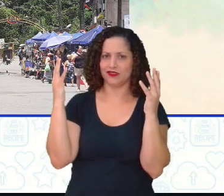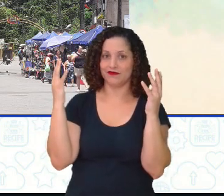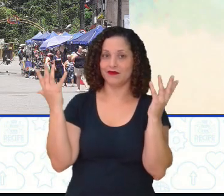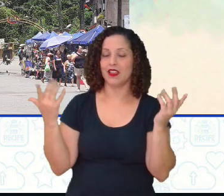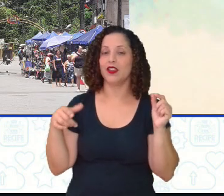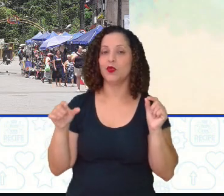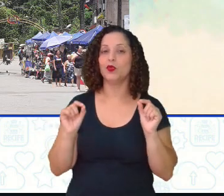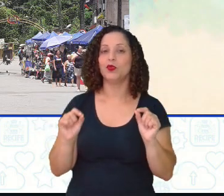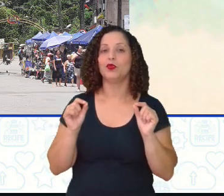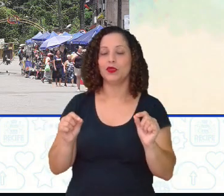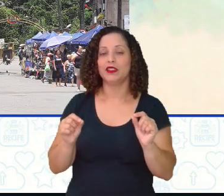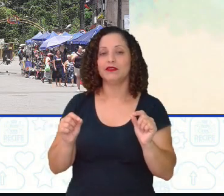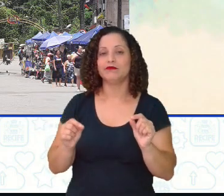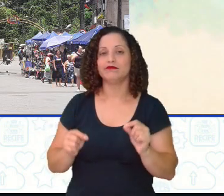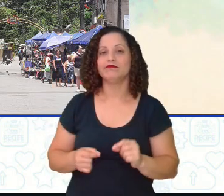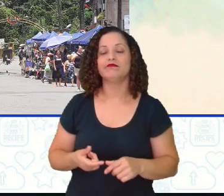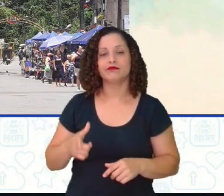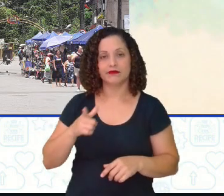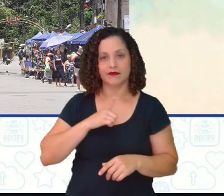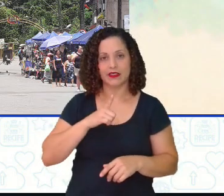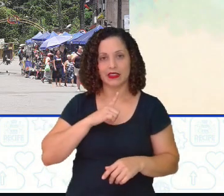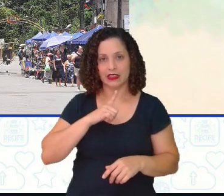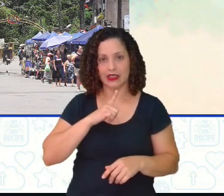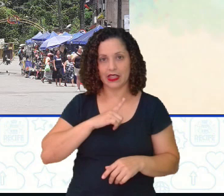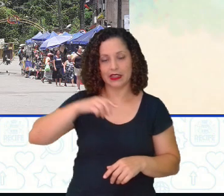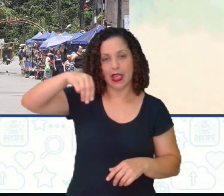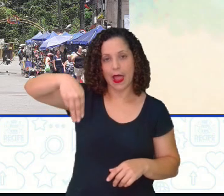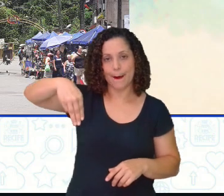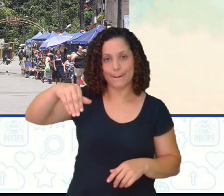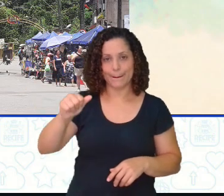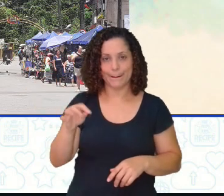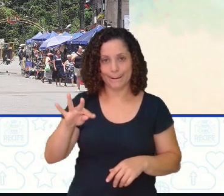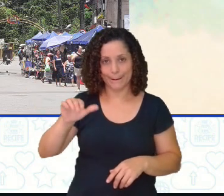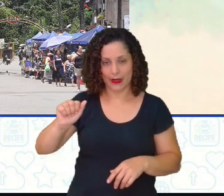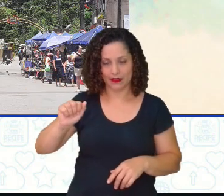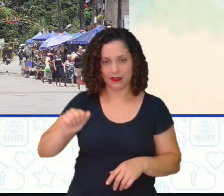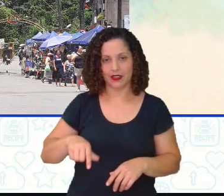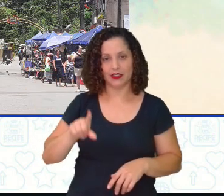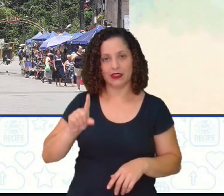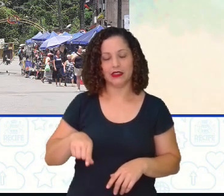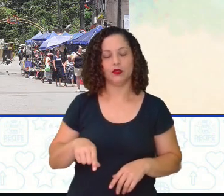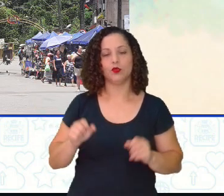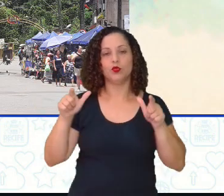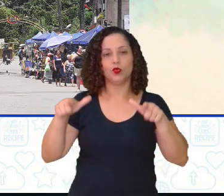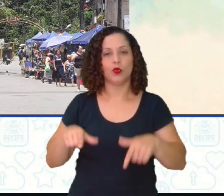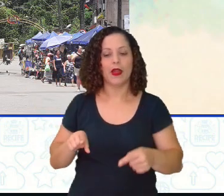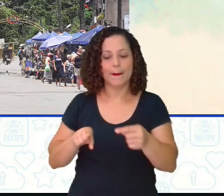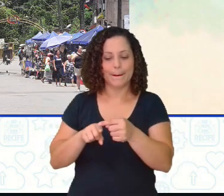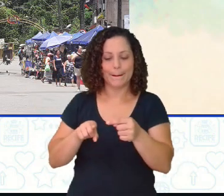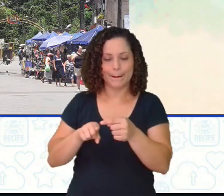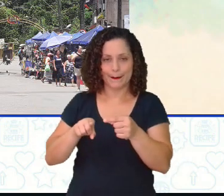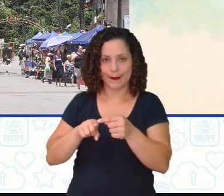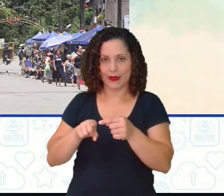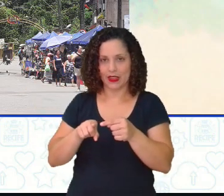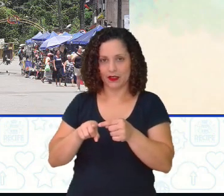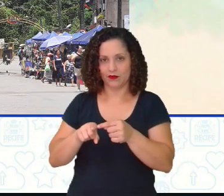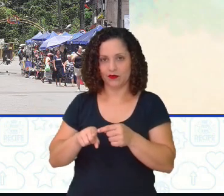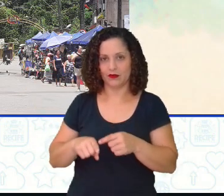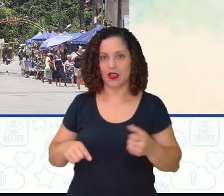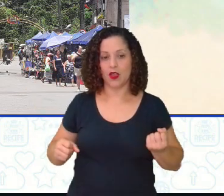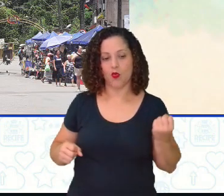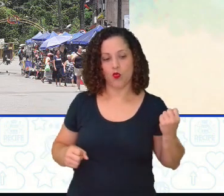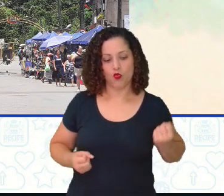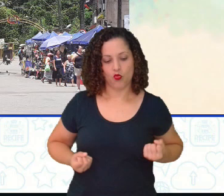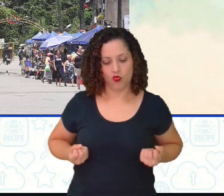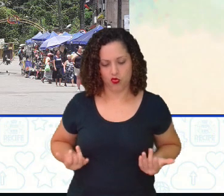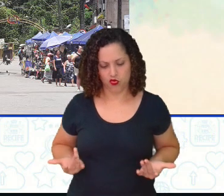dando continuidade à vegetação da mata do Horto de Dois Irmãos. Então, para Bulemar, que é uma fala dele, o jardim precisa ser visto